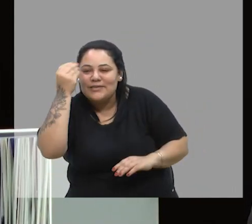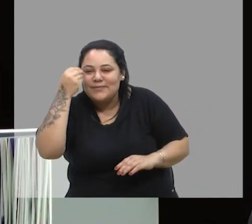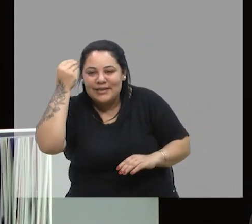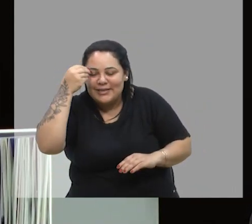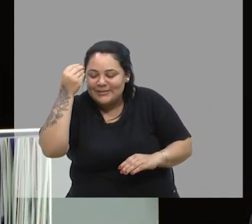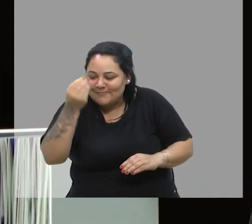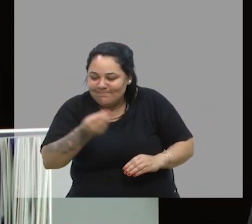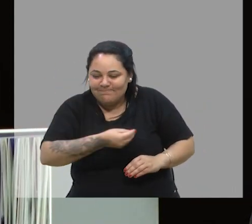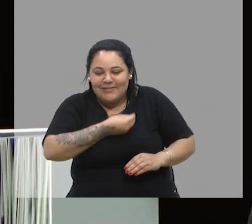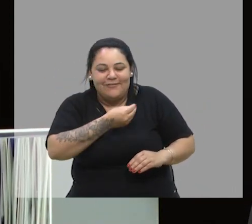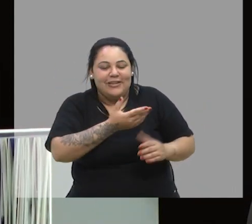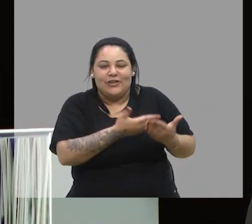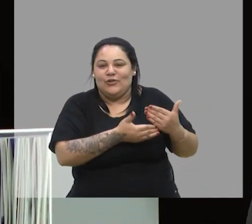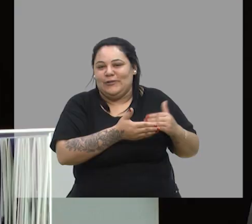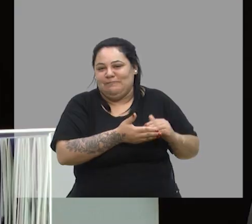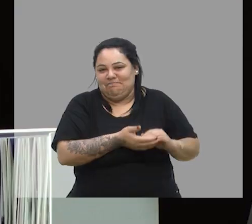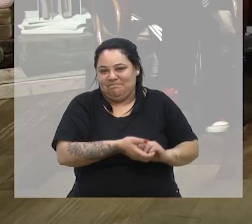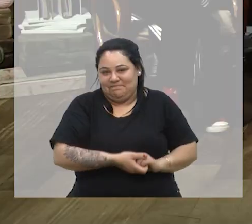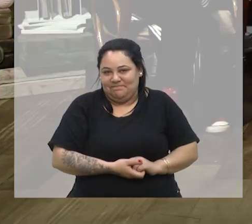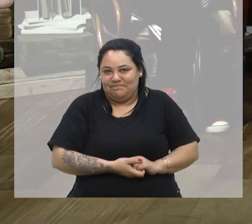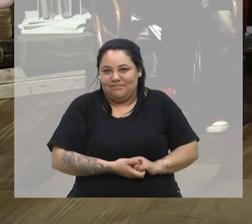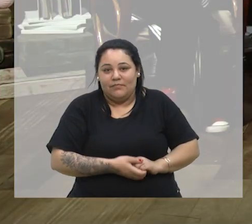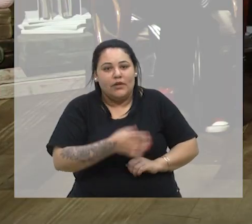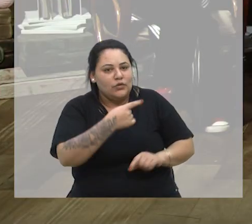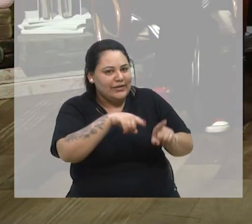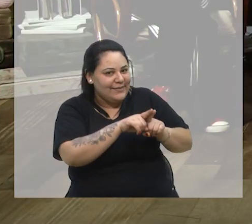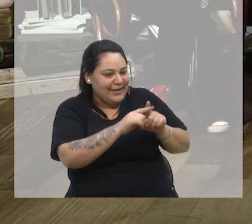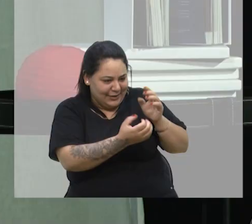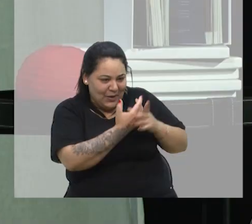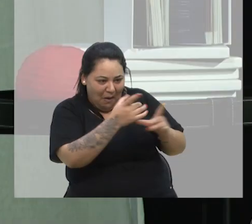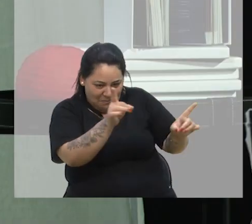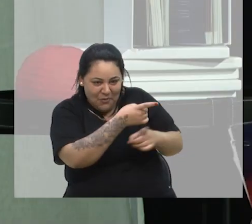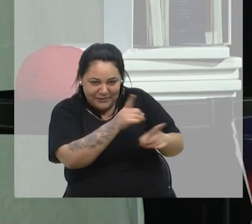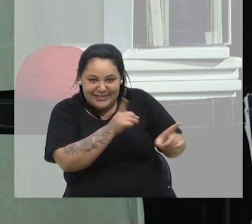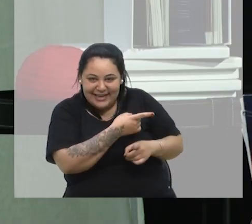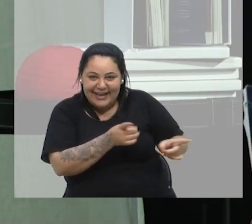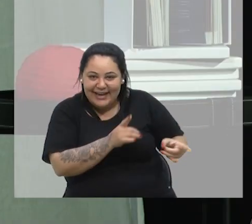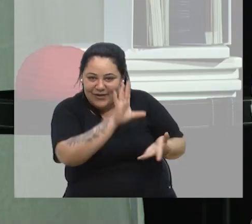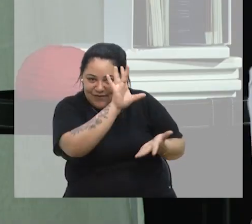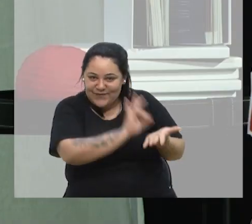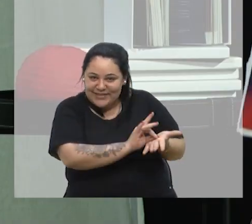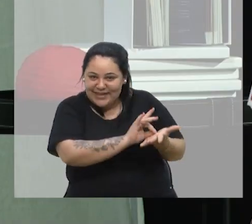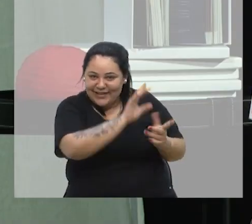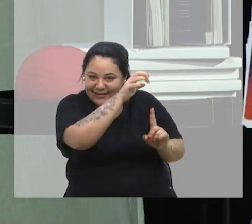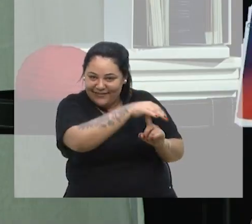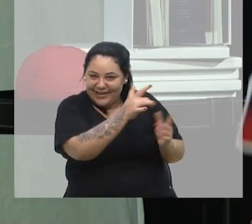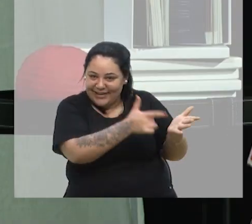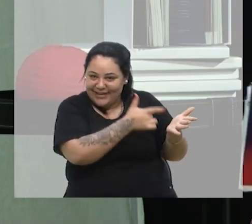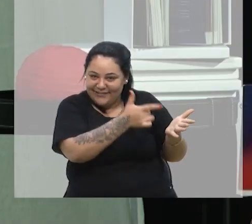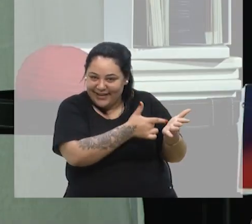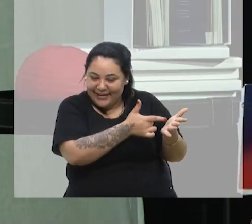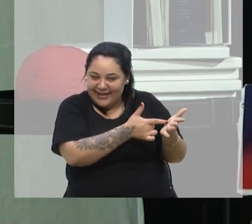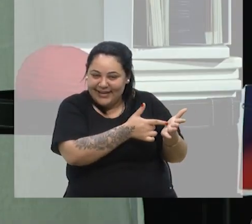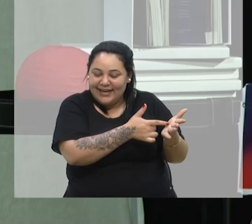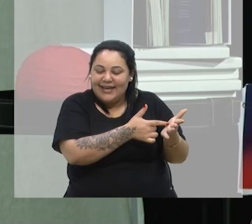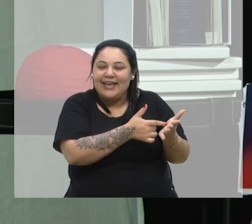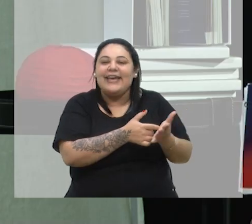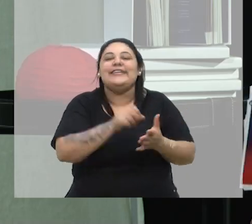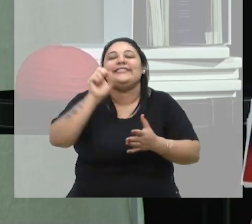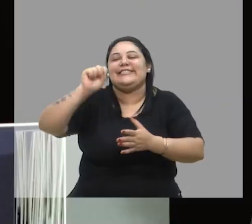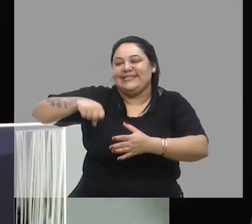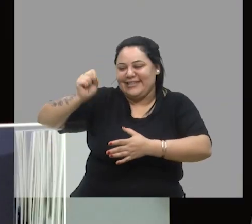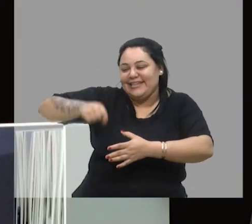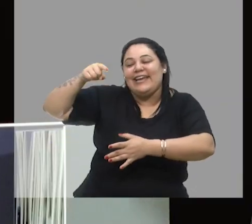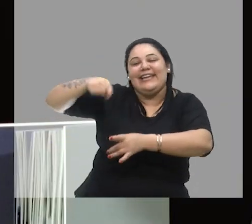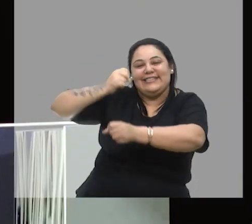tá sendo incrível, assim, uma experiência para a vida. Aline, você também compôs o jingle, né, da Feira do Livro deste